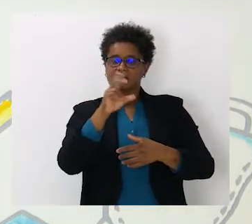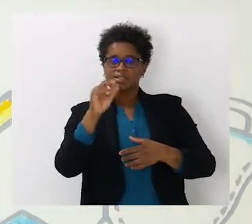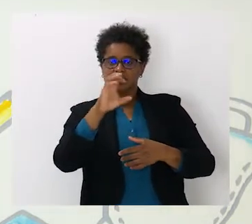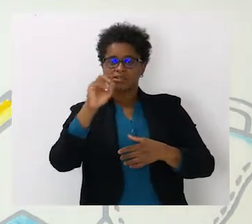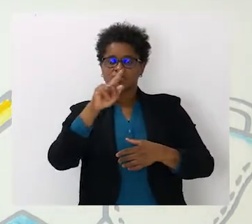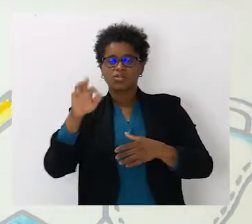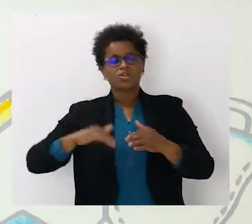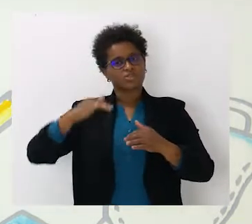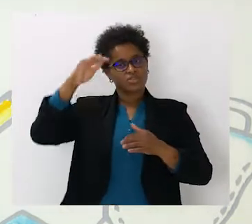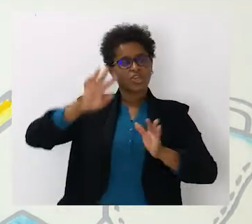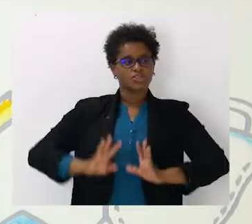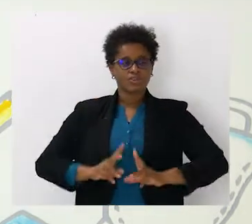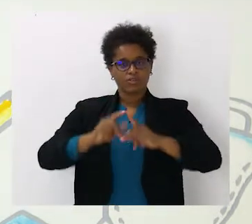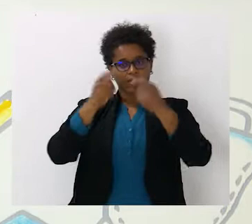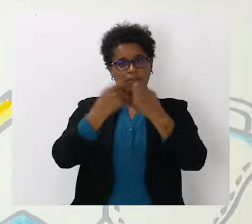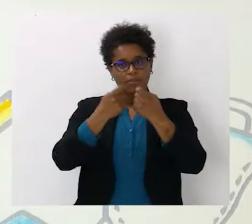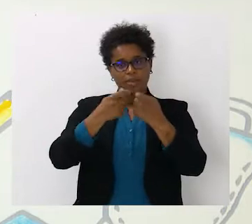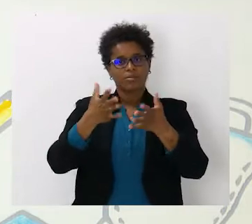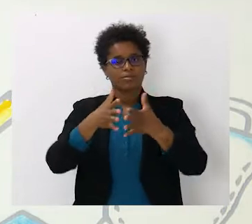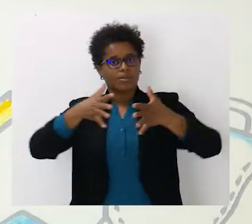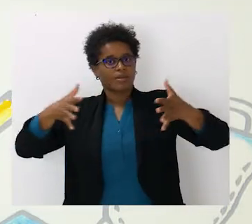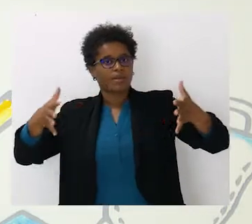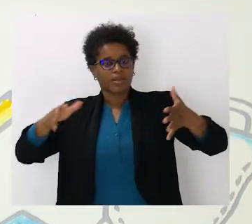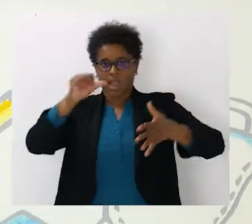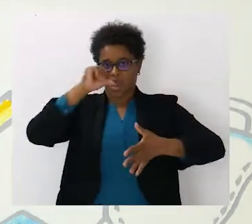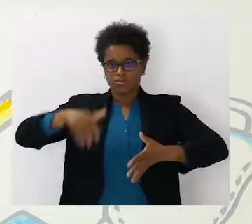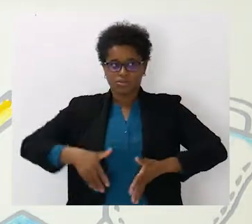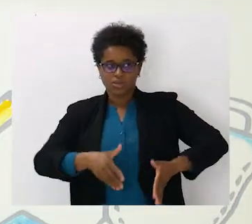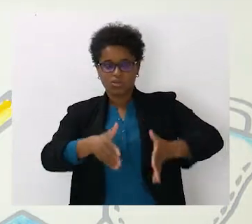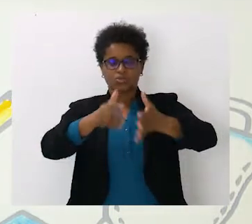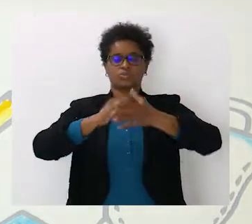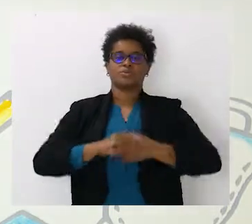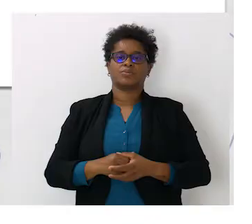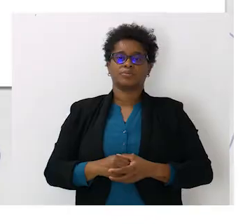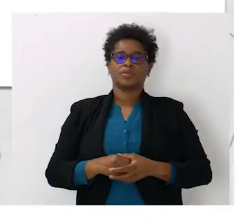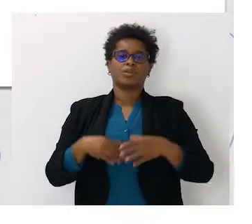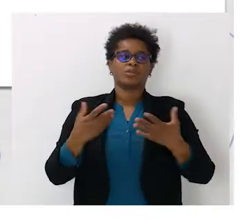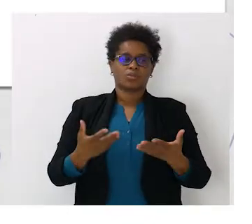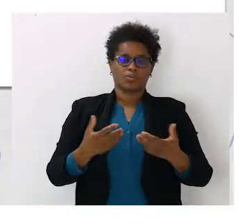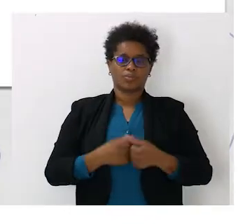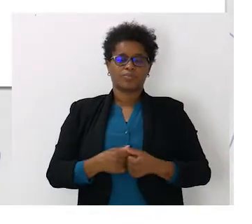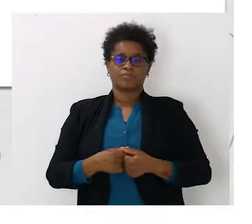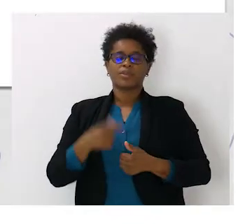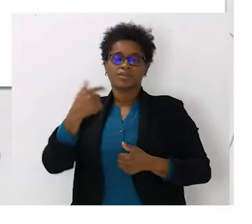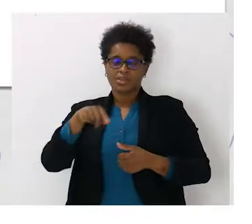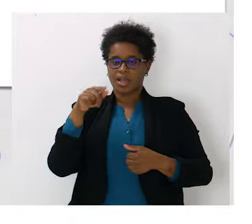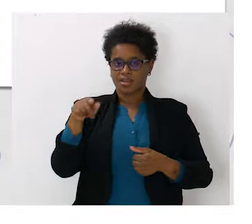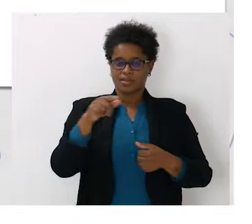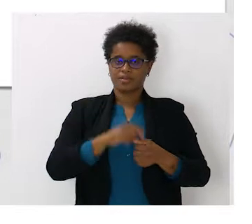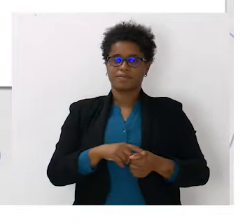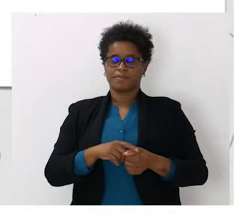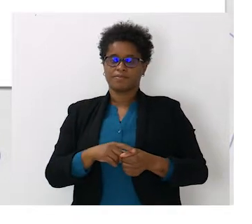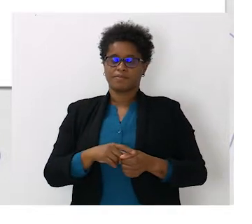cresceram, desenvolveram nas margens dos grandes rios. Portanto, está